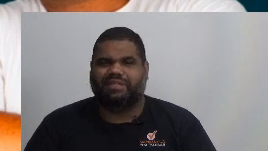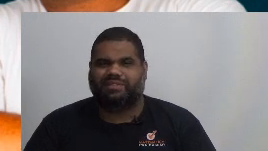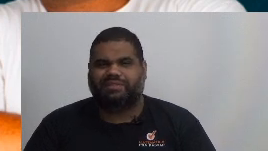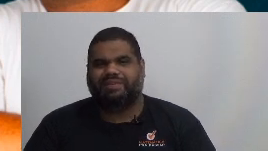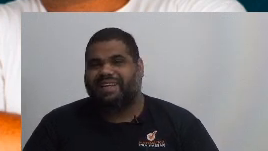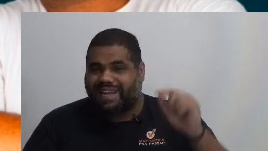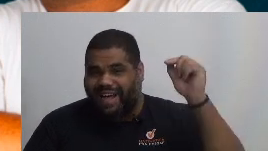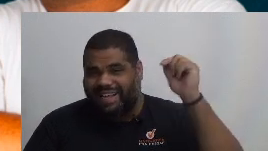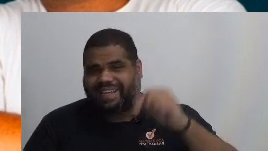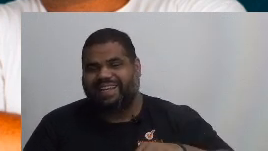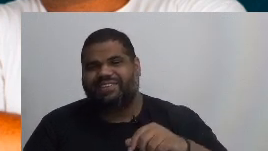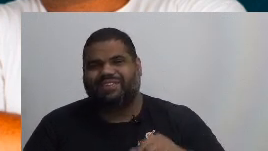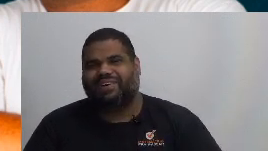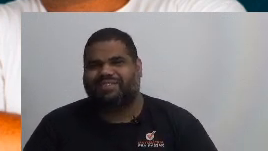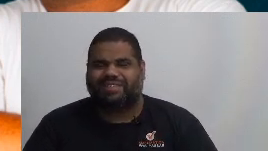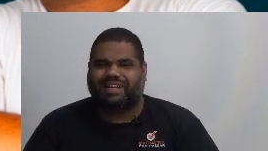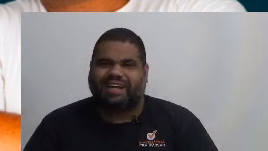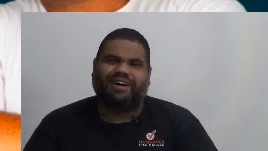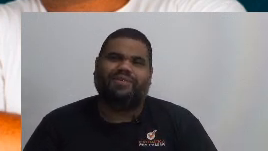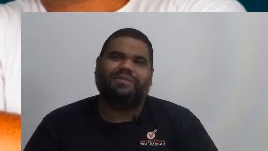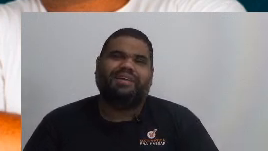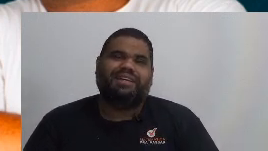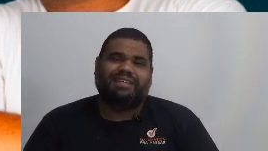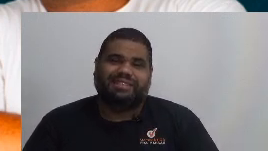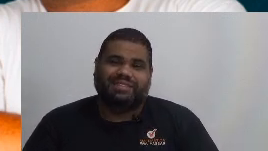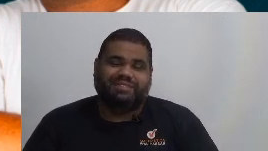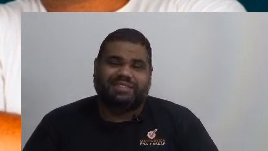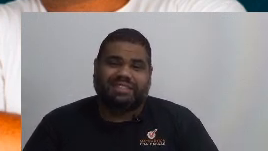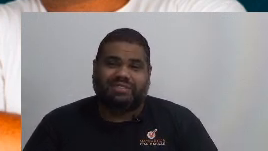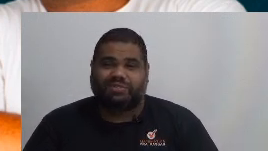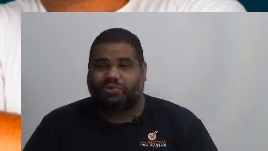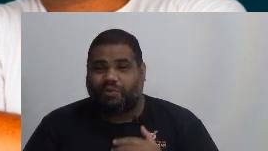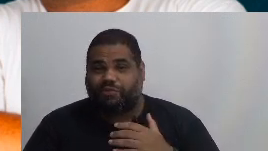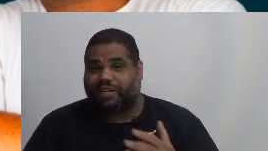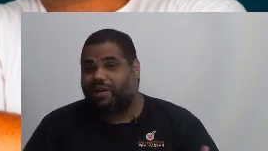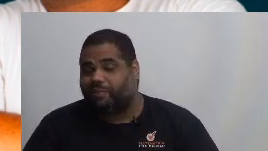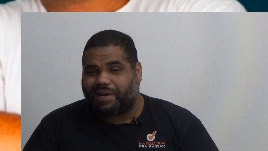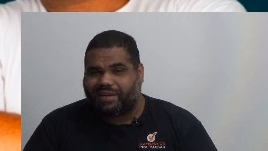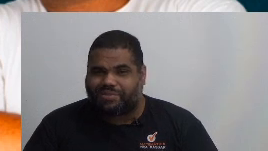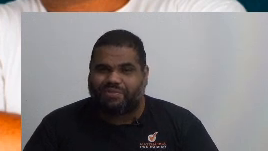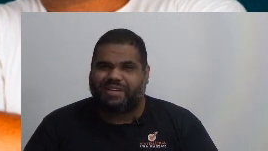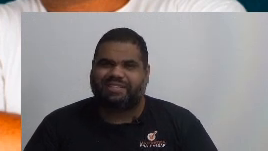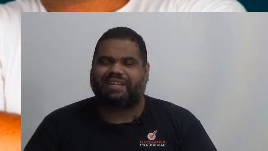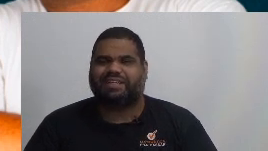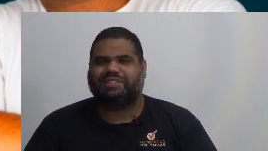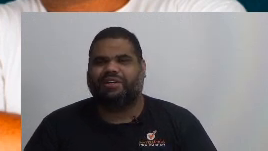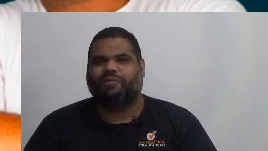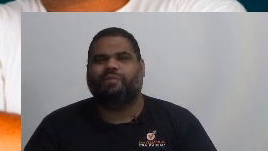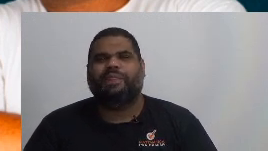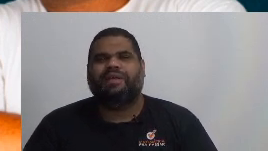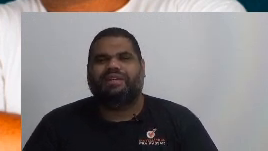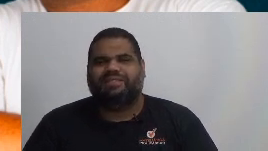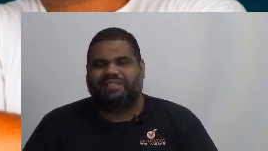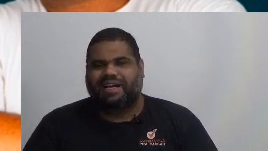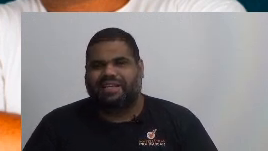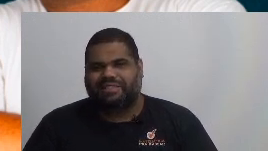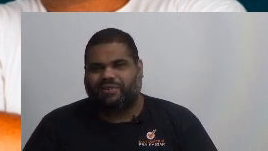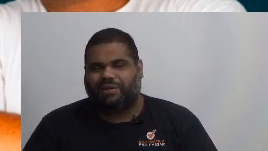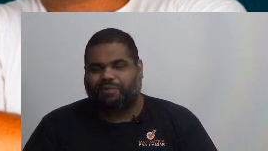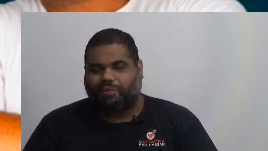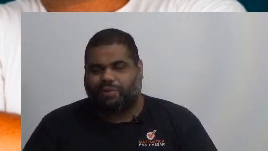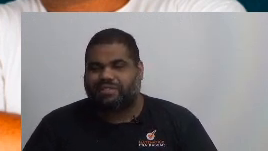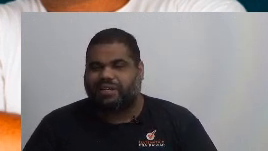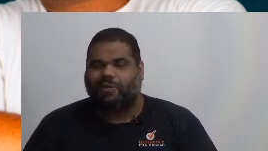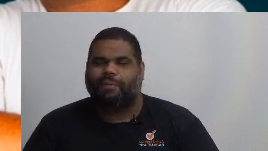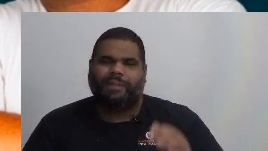correção do Quiz aqui no nosso canal. E se você sofreu para resolver essa questão de